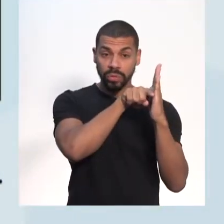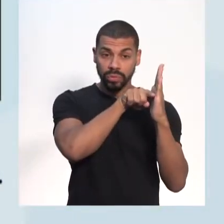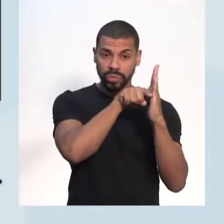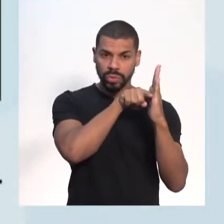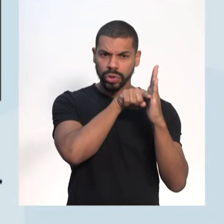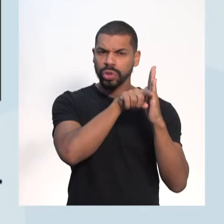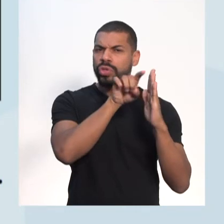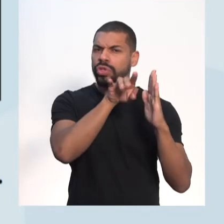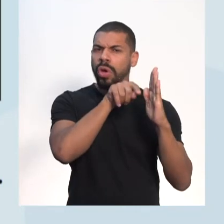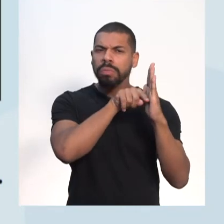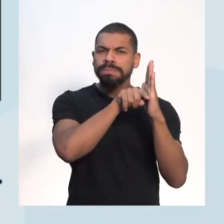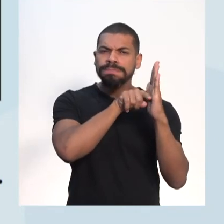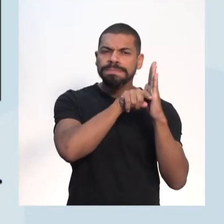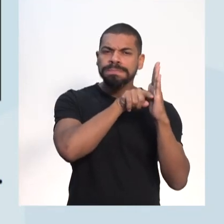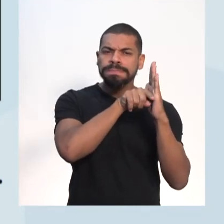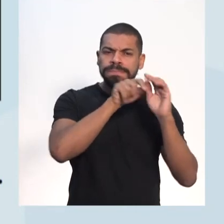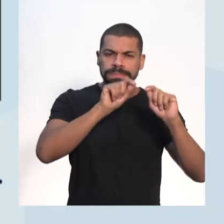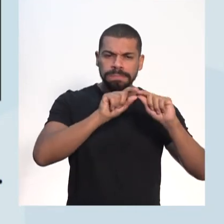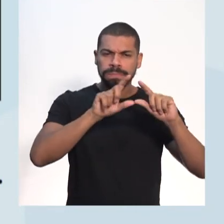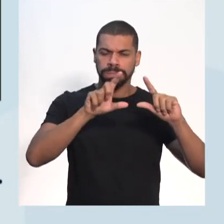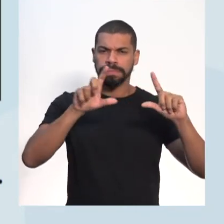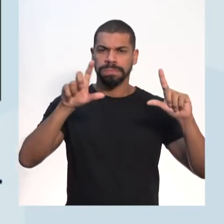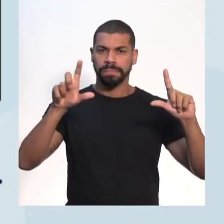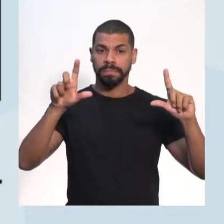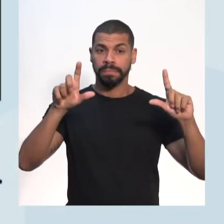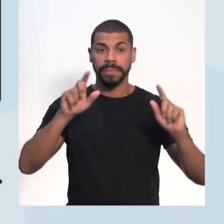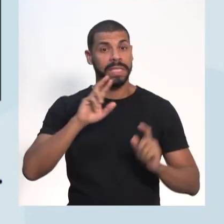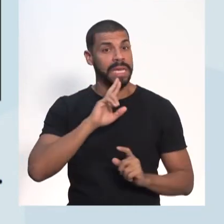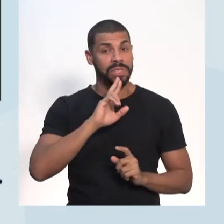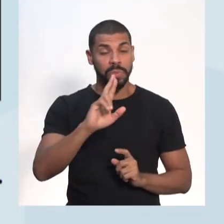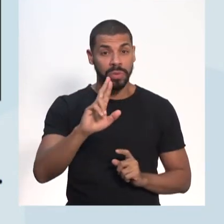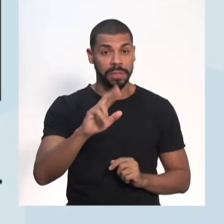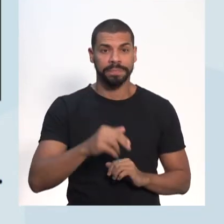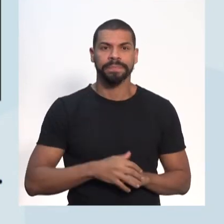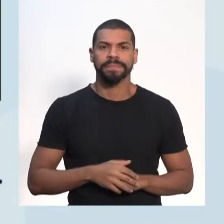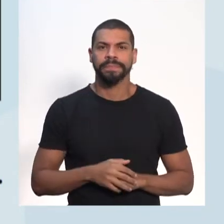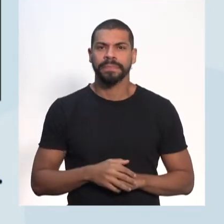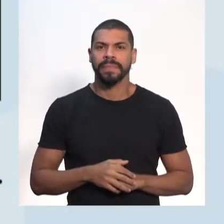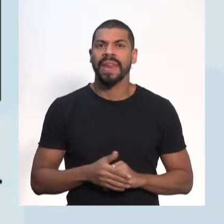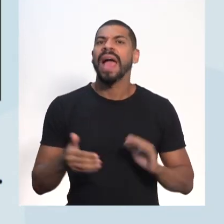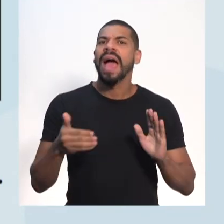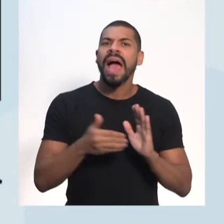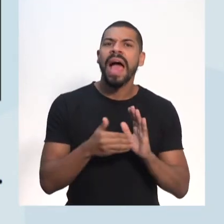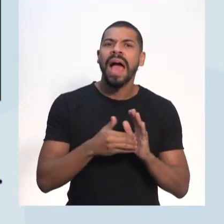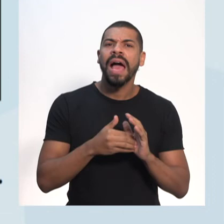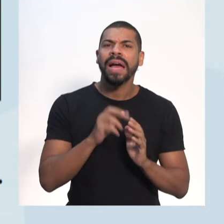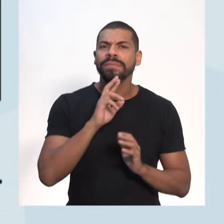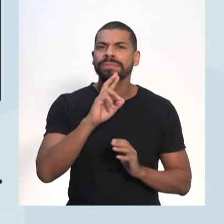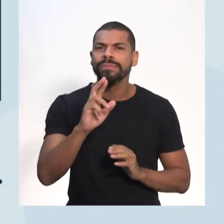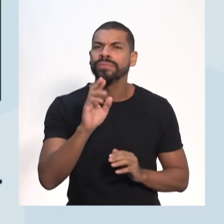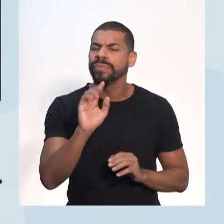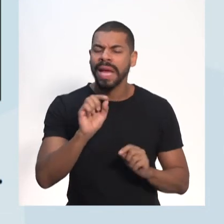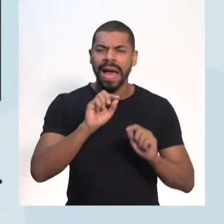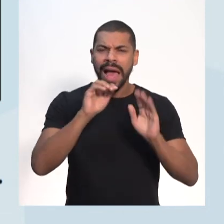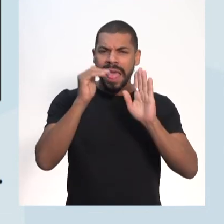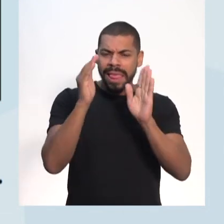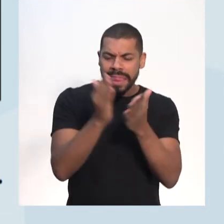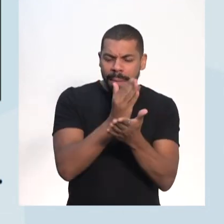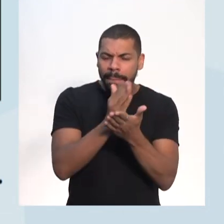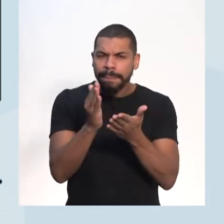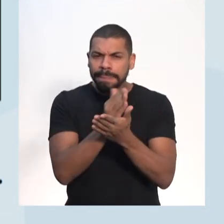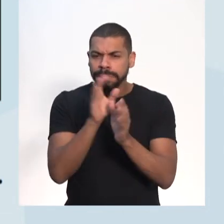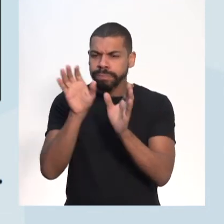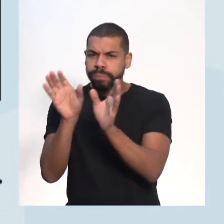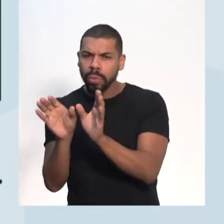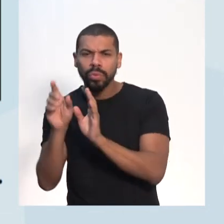basta clicar lá no itemzinho questionário e responder. Clica, responde, está separado bonitinho o questionário do